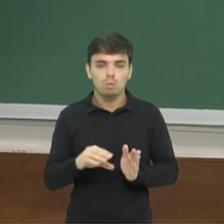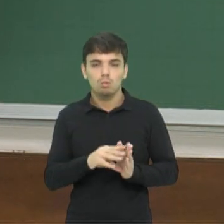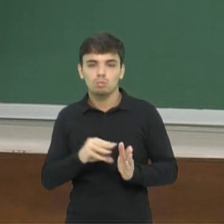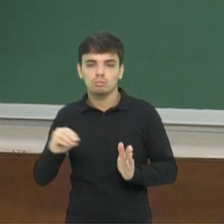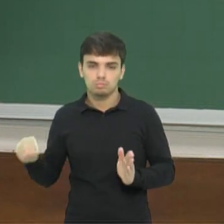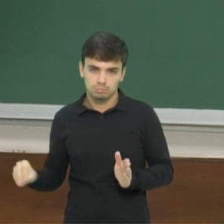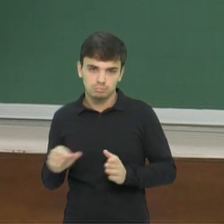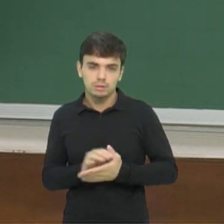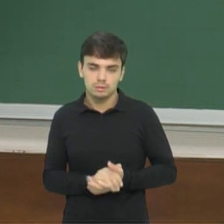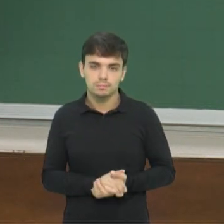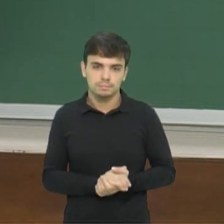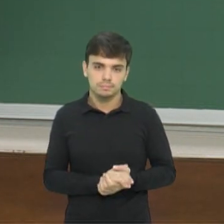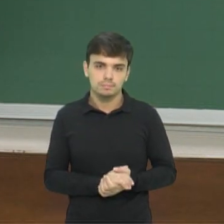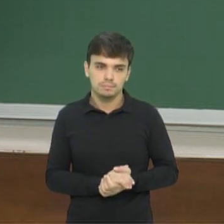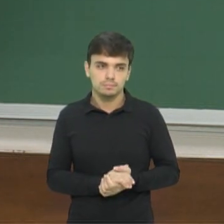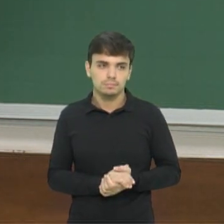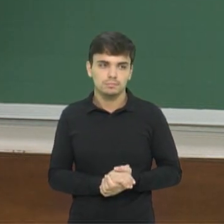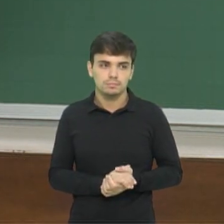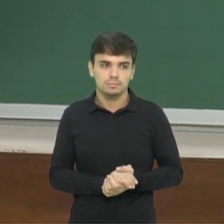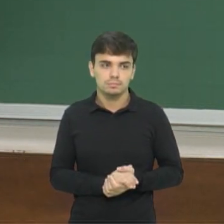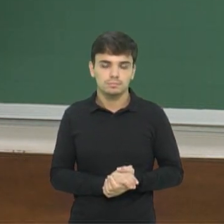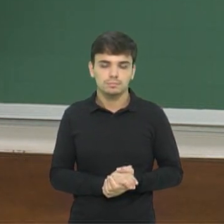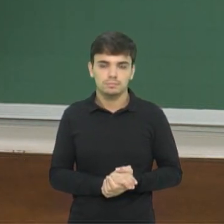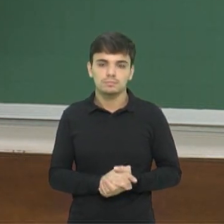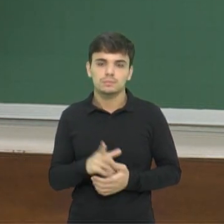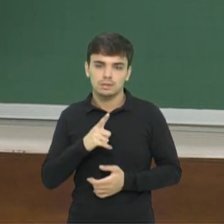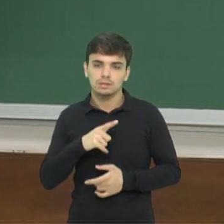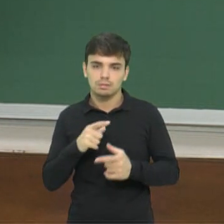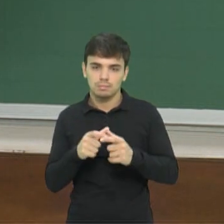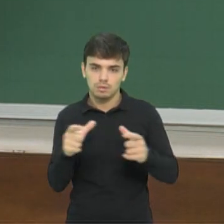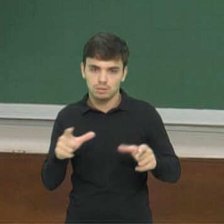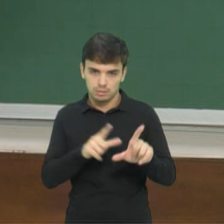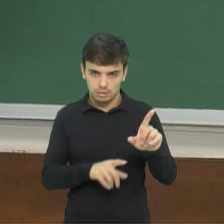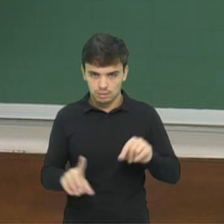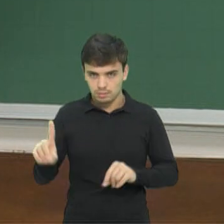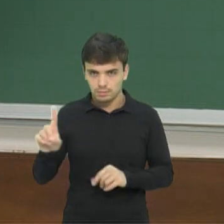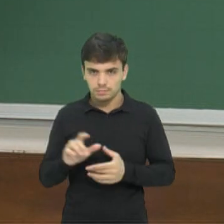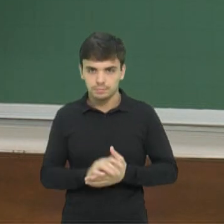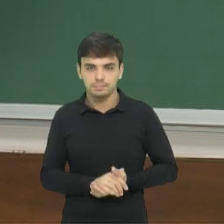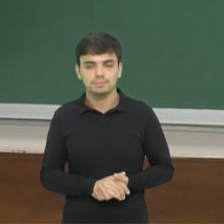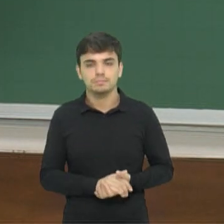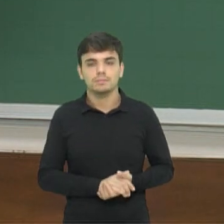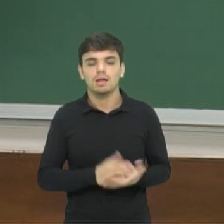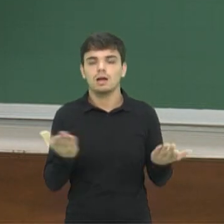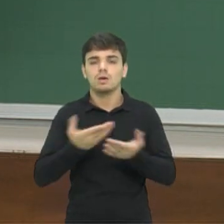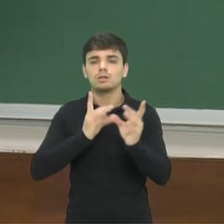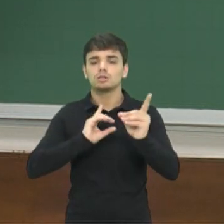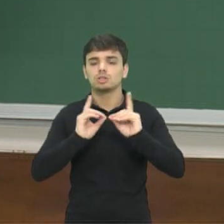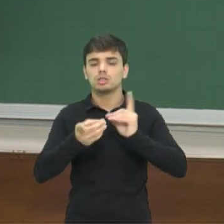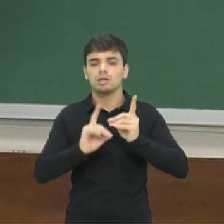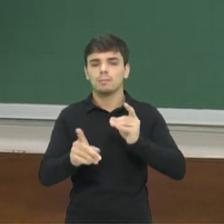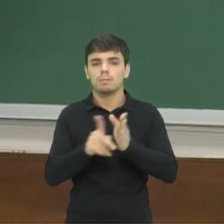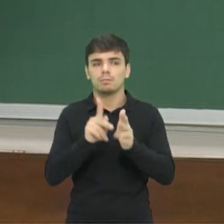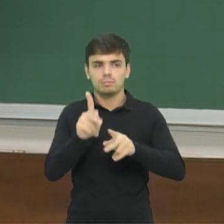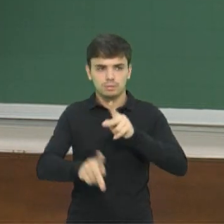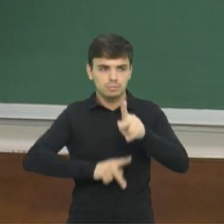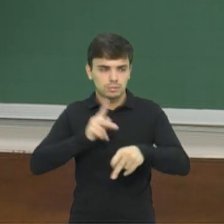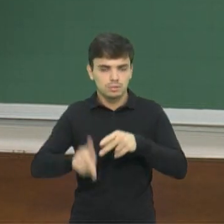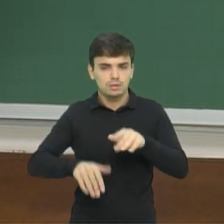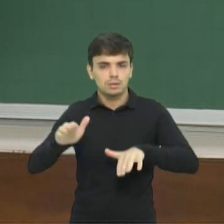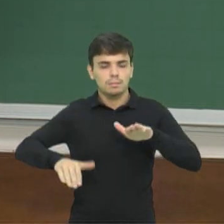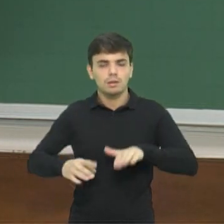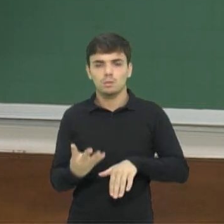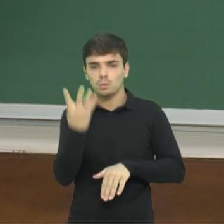estão realmente emigrando da região, tá? Então, tá aqui, tem que ser maior do que zero. Então, dinâmica populacional. O tamanho da população depende de